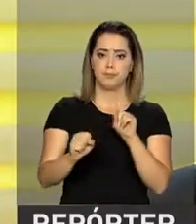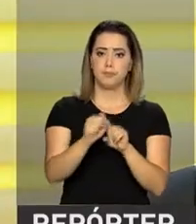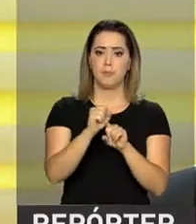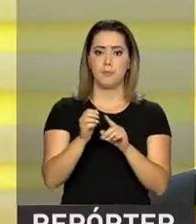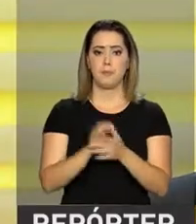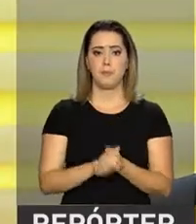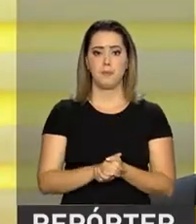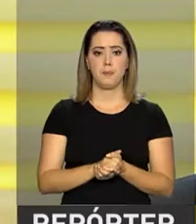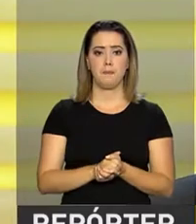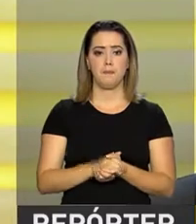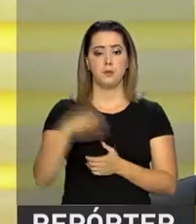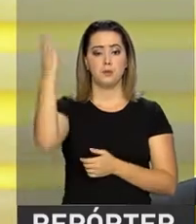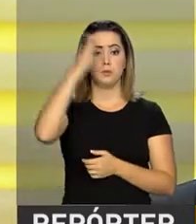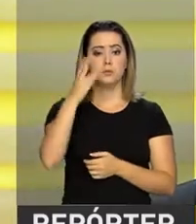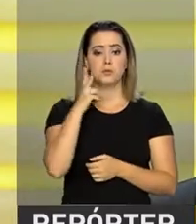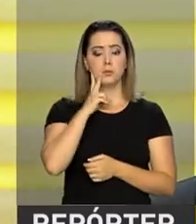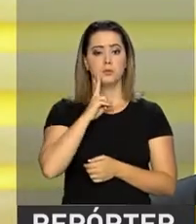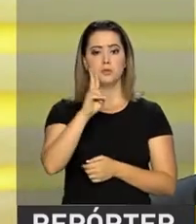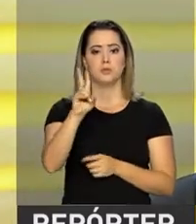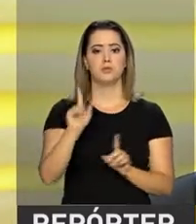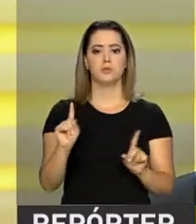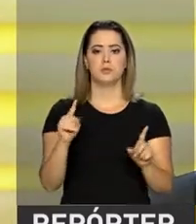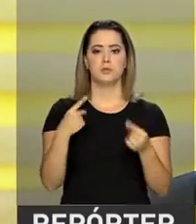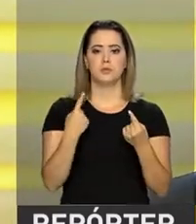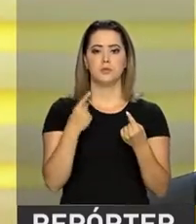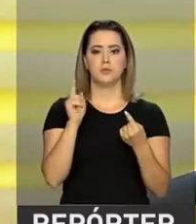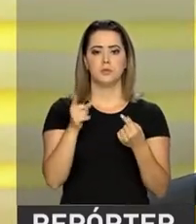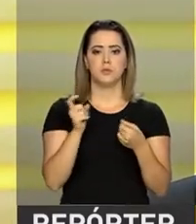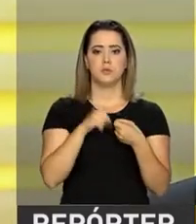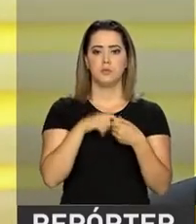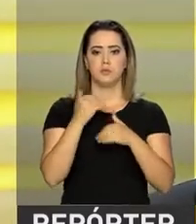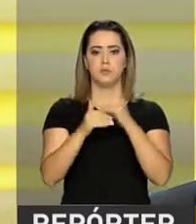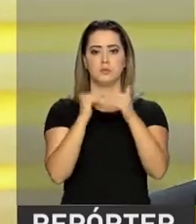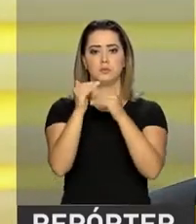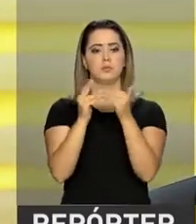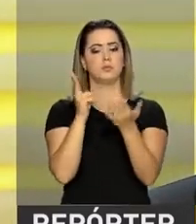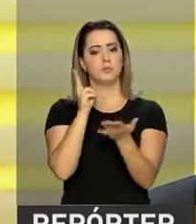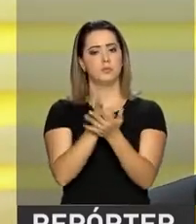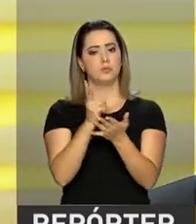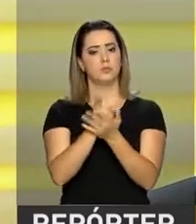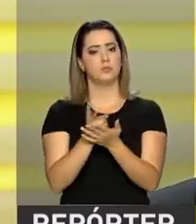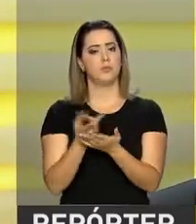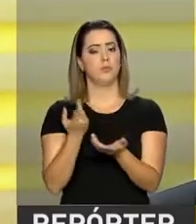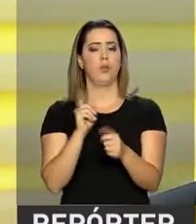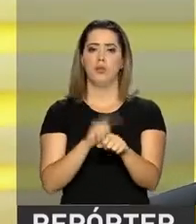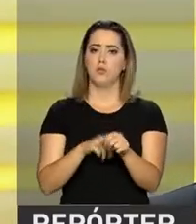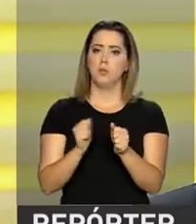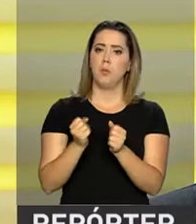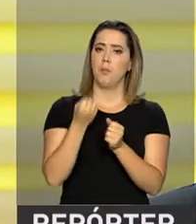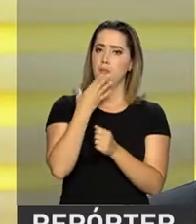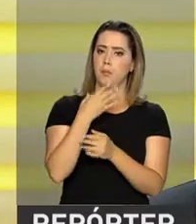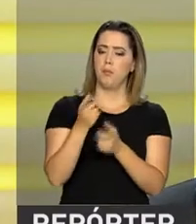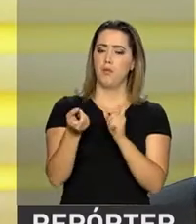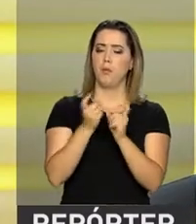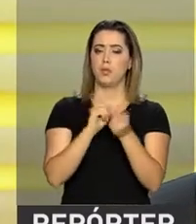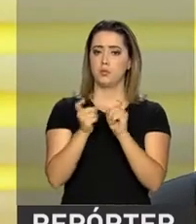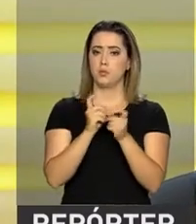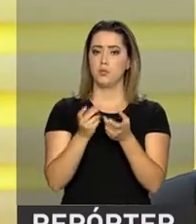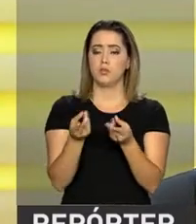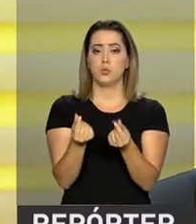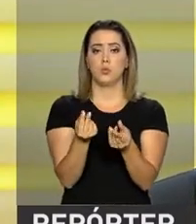precisa encarar efetivamente esse desafio que é voltar a crescer e ao mesmo tempo fazer uma boa gestão dos recursos públicos